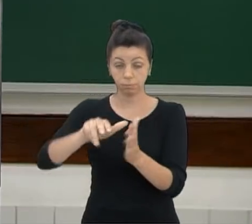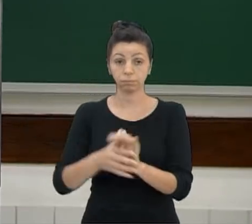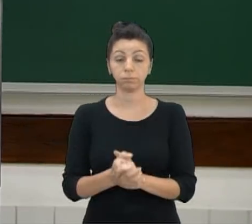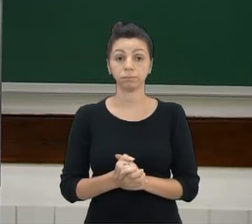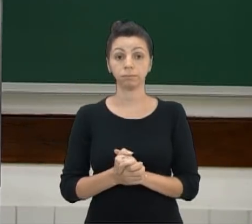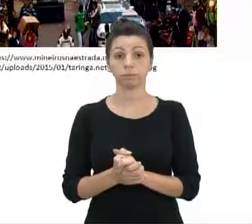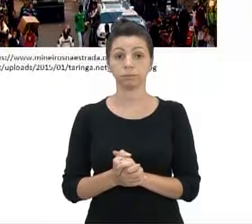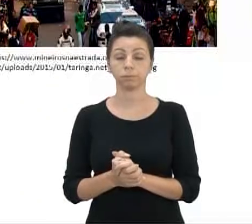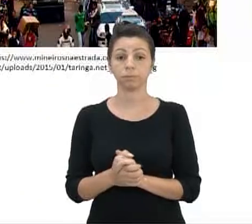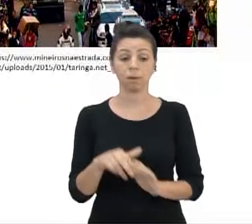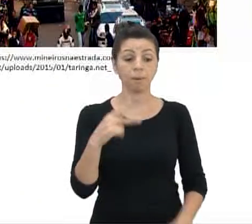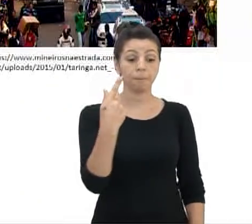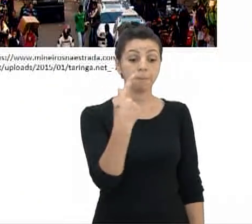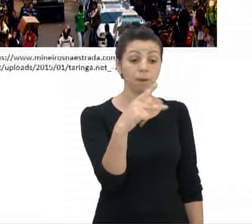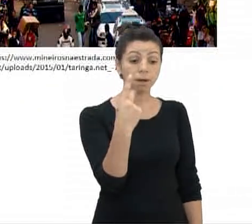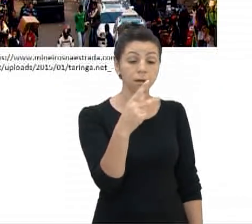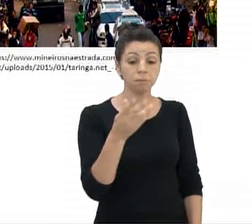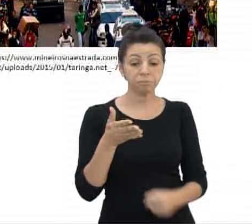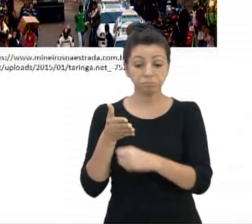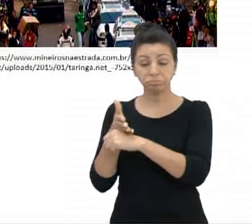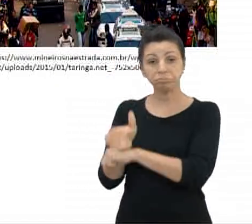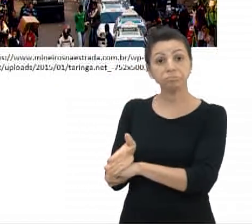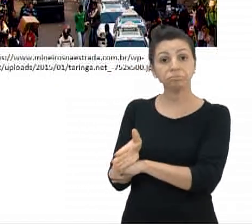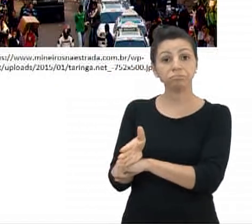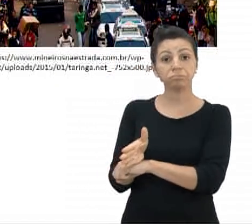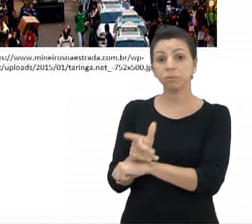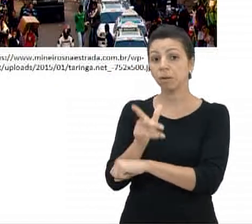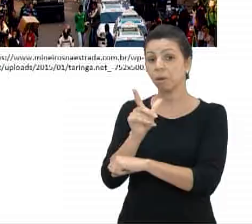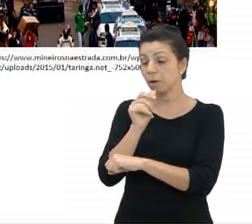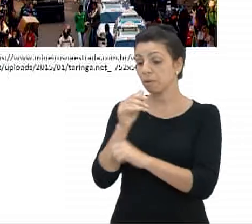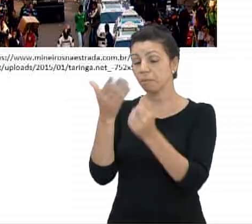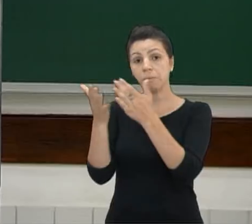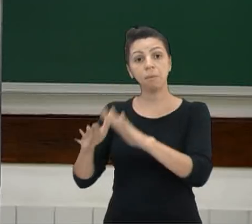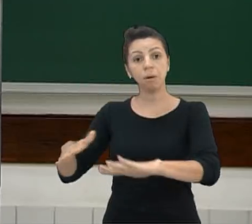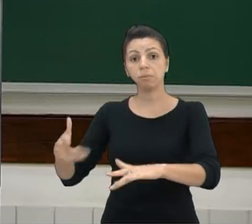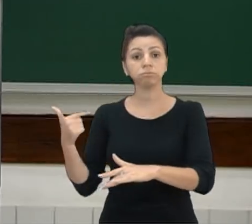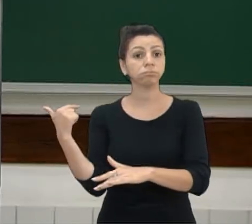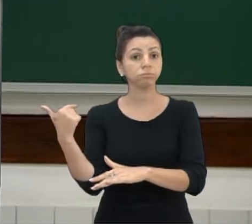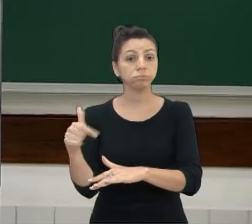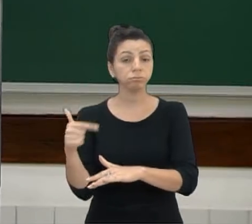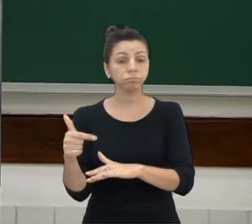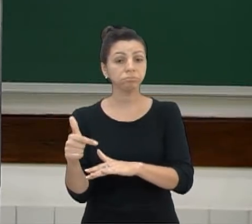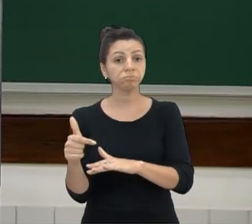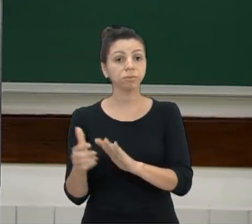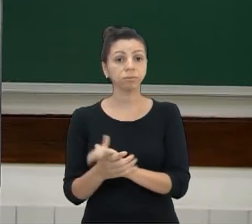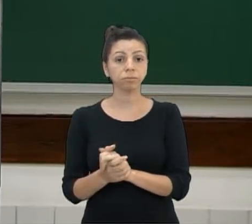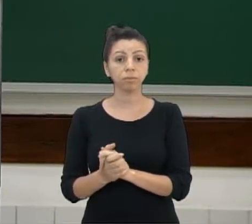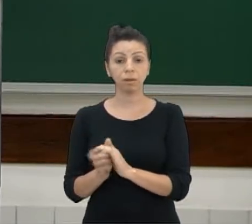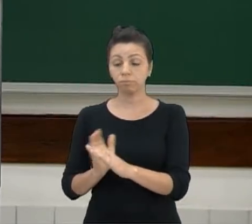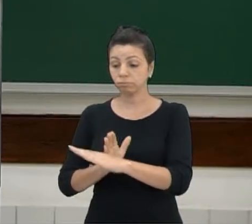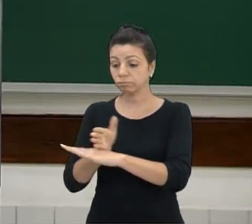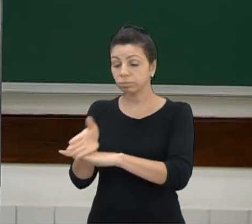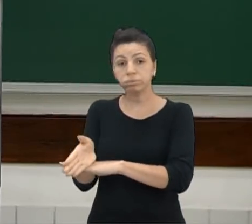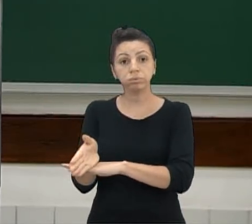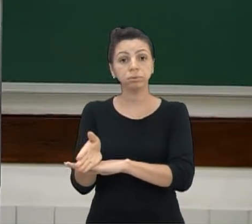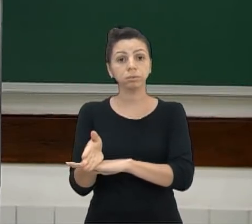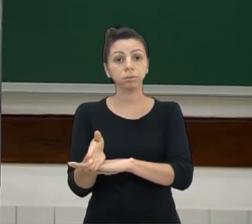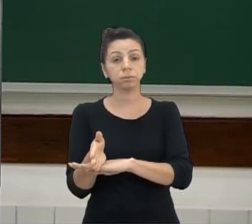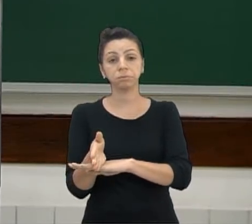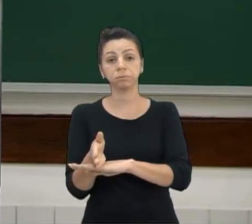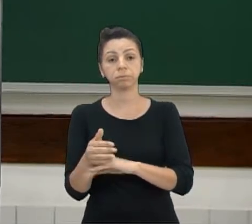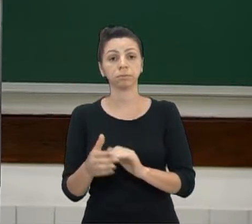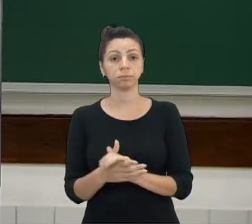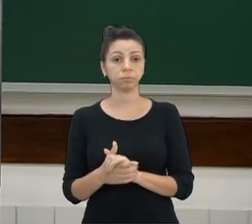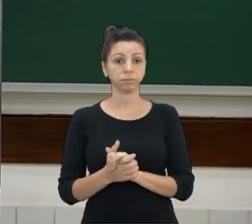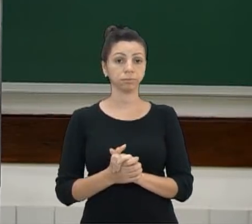que o Paraguai não tem acesso ao mar. O Paraguai é um país que não tem acesso ao Oceano Atlântico nem ao Oceano Pacífico. É